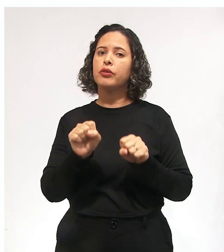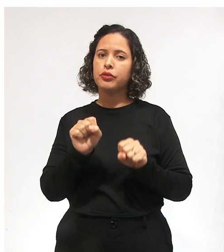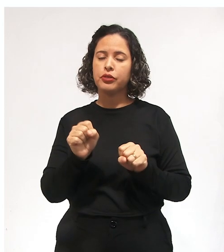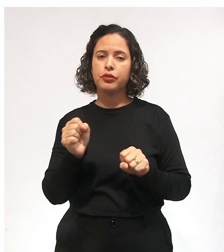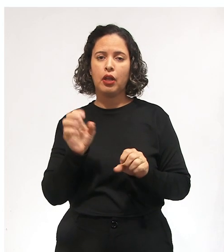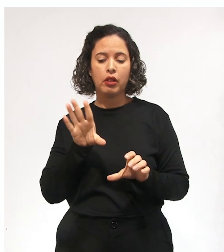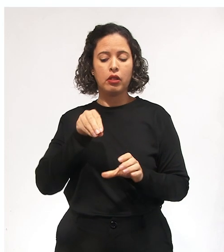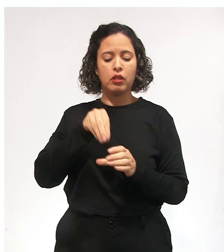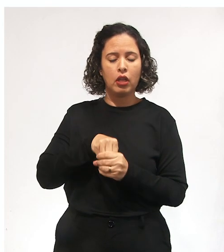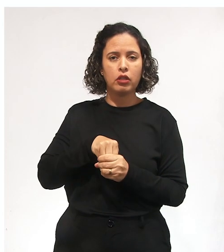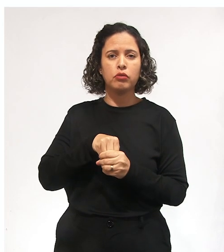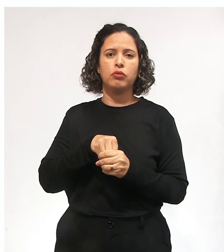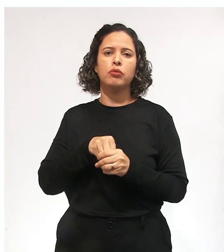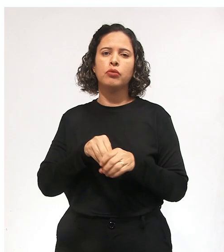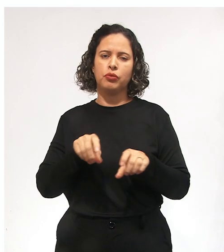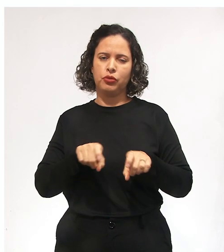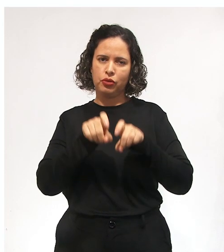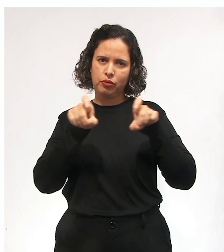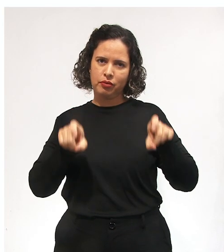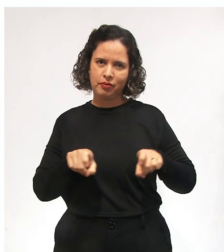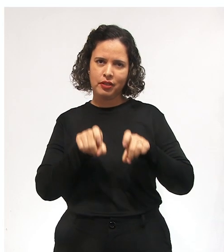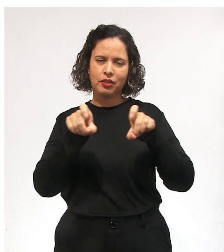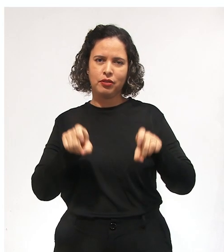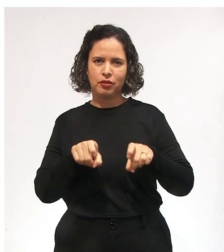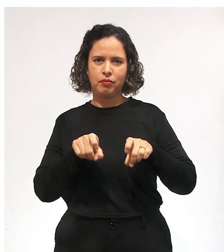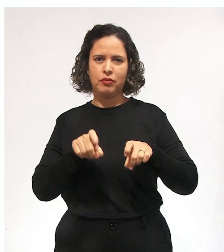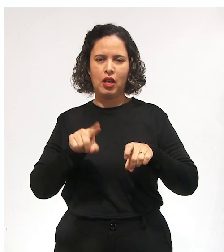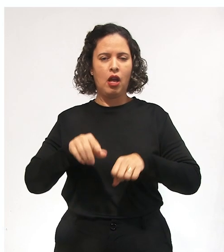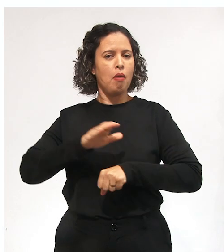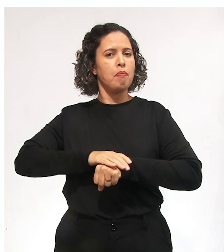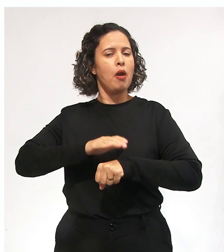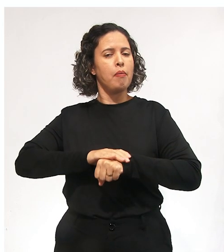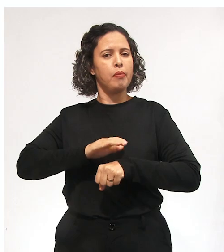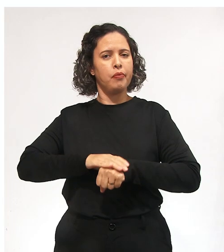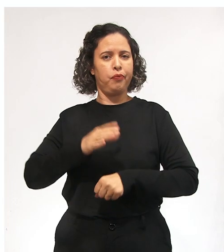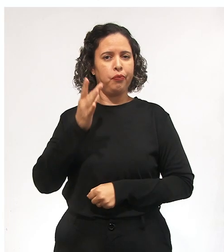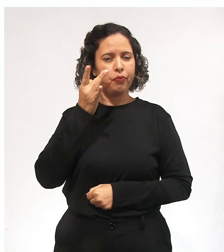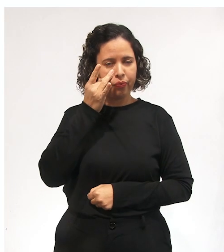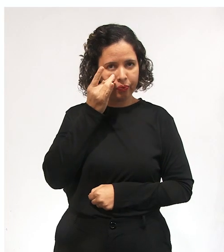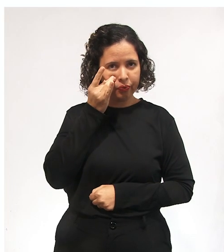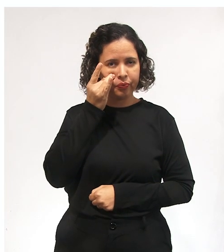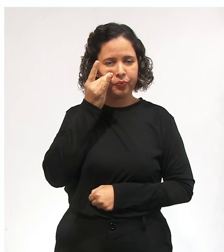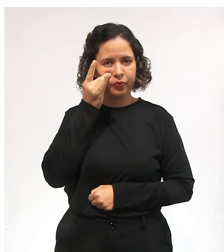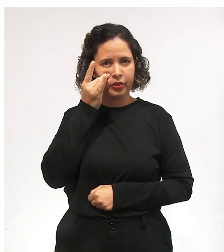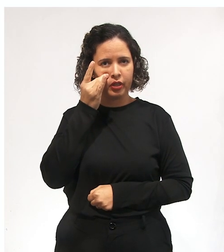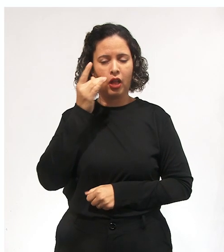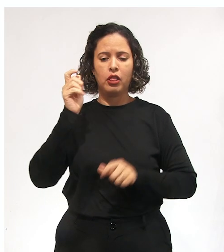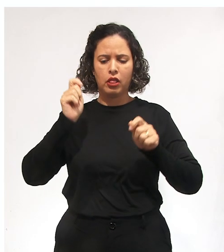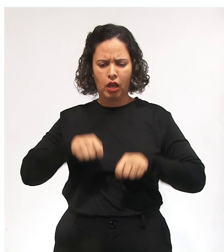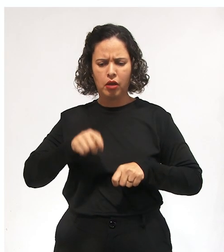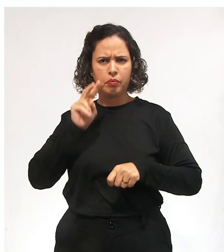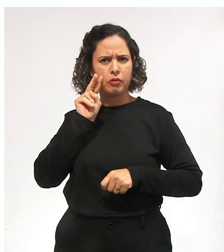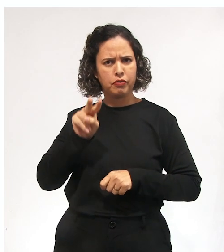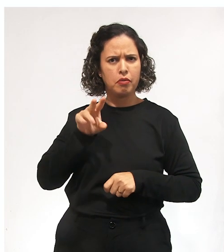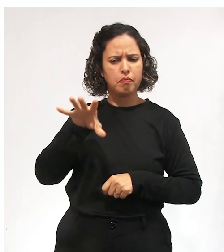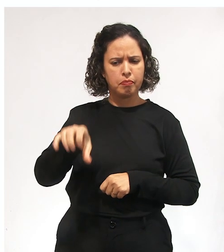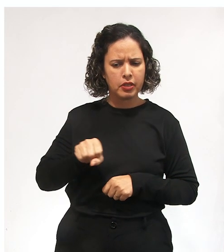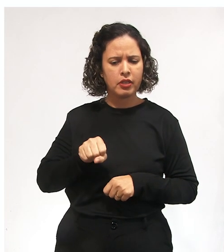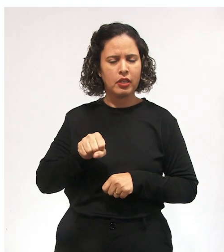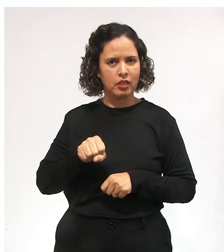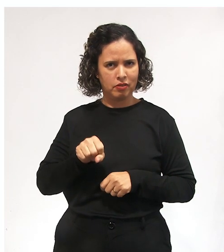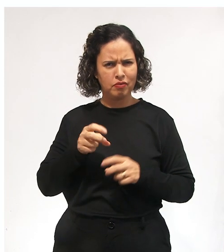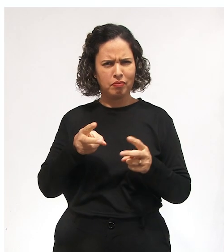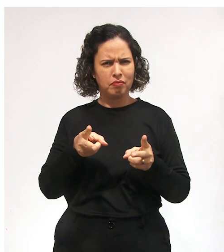que compõem a parte física do sistema computacional, a parte física do computador. Você